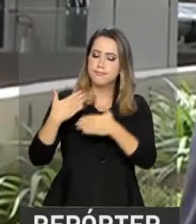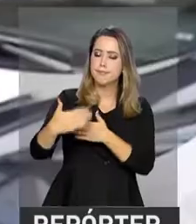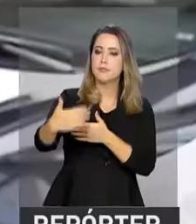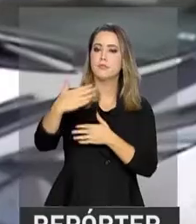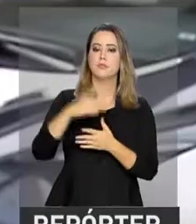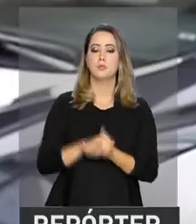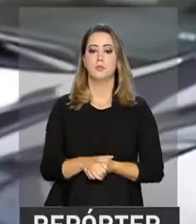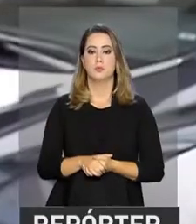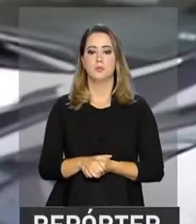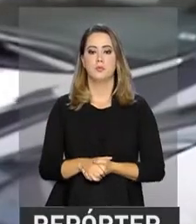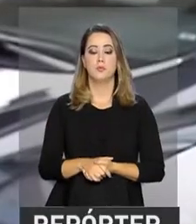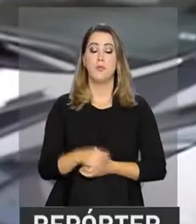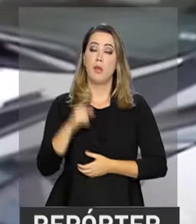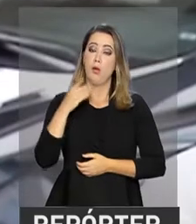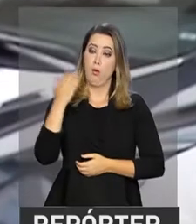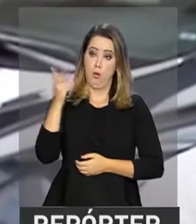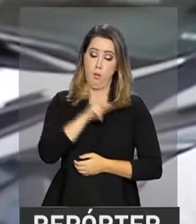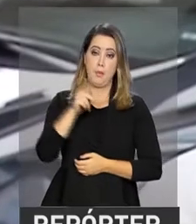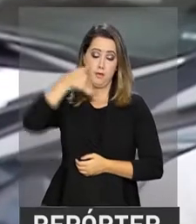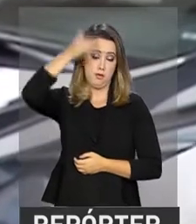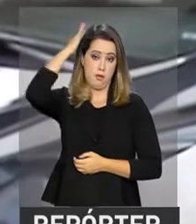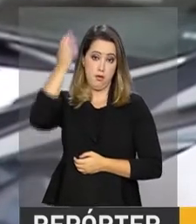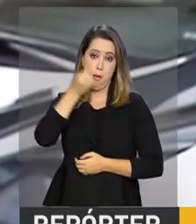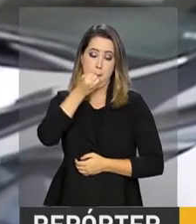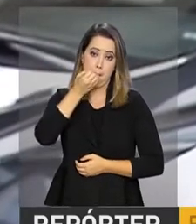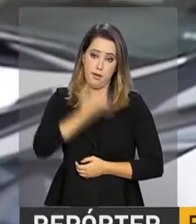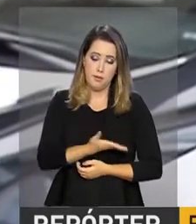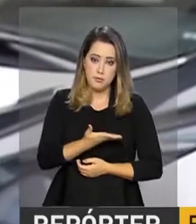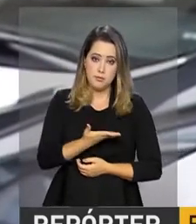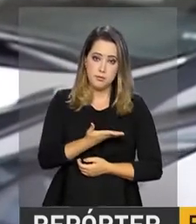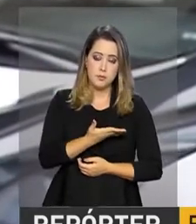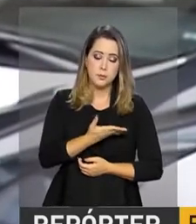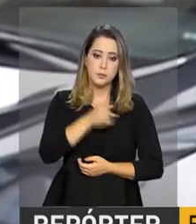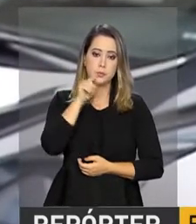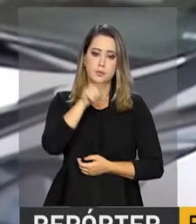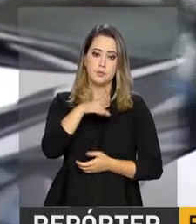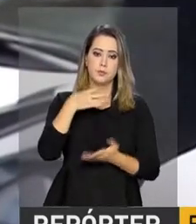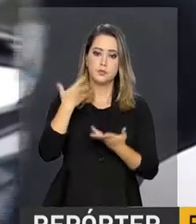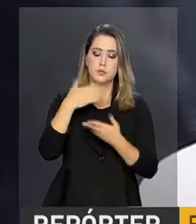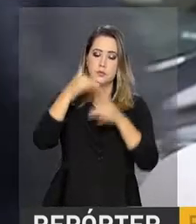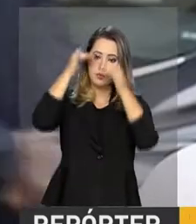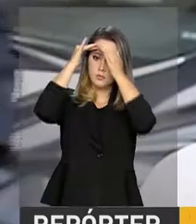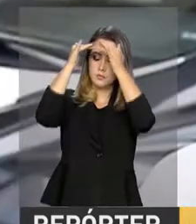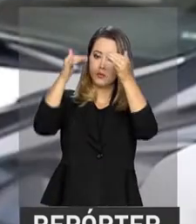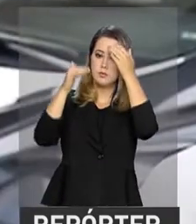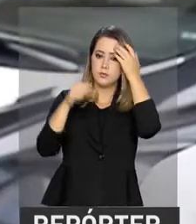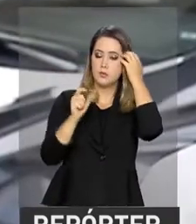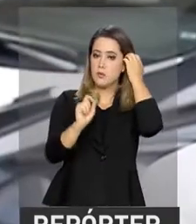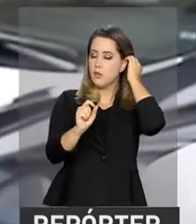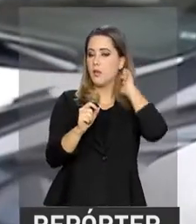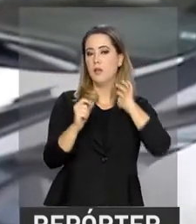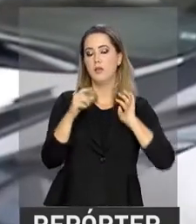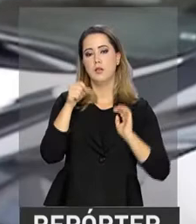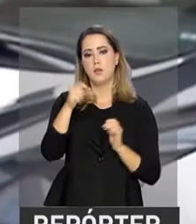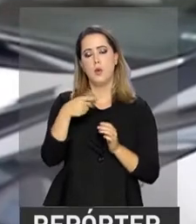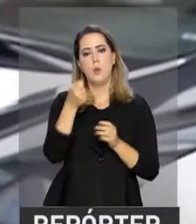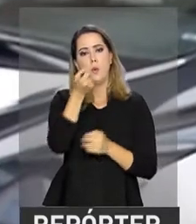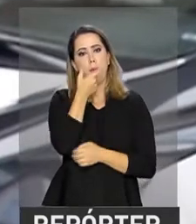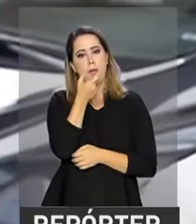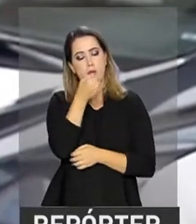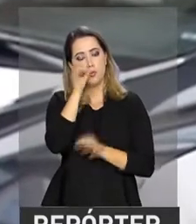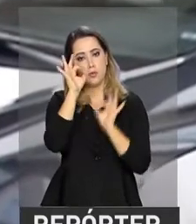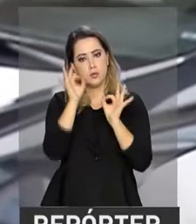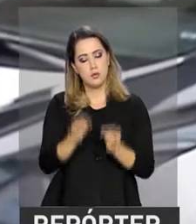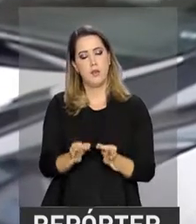dias. Ele está bem, a recomendação, o presidente segue bem as recomendações médicas, as